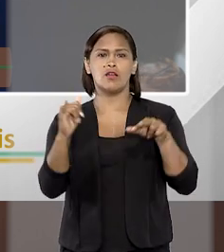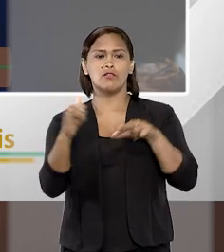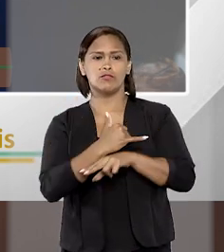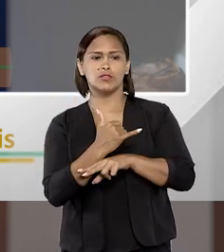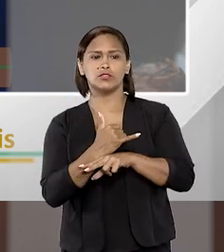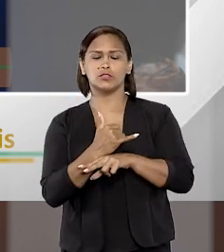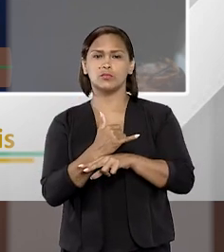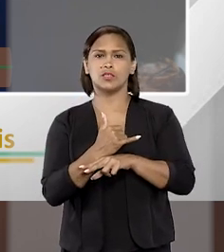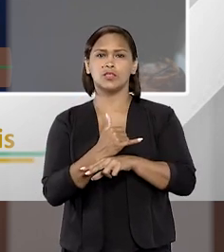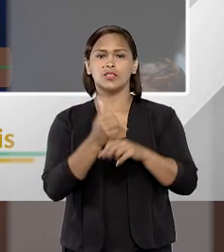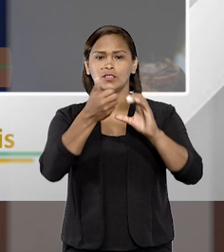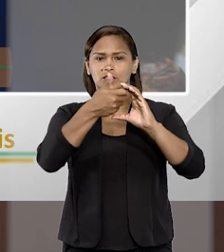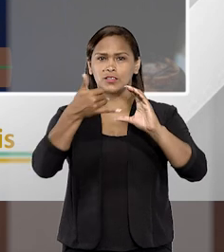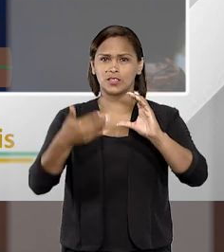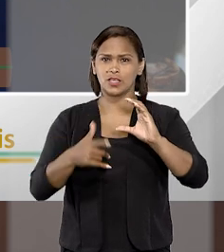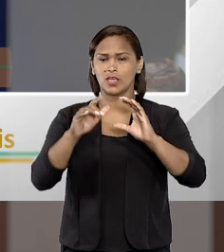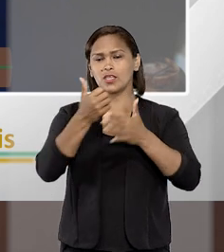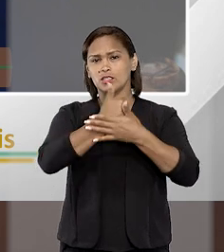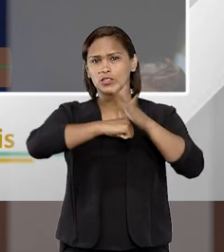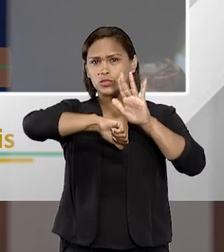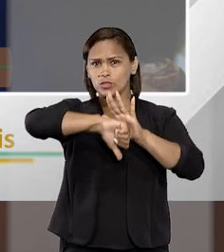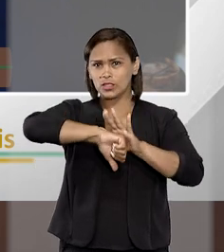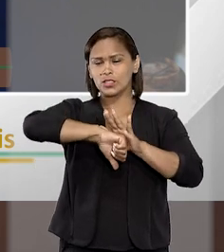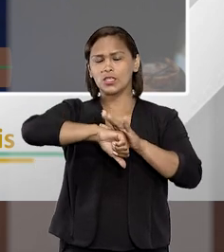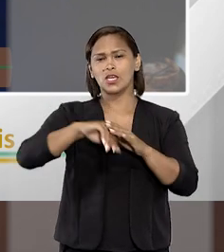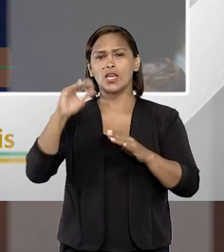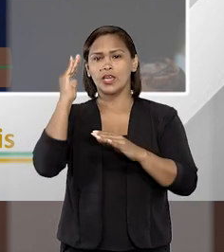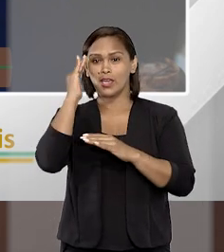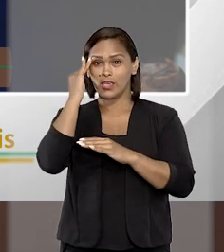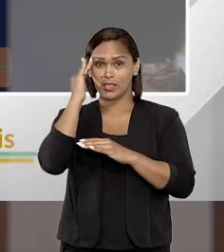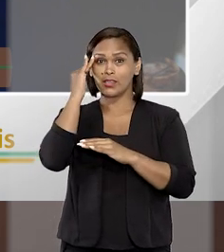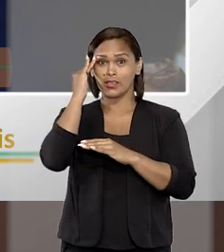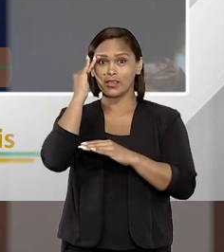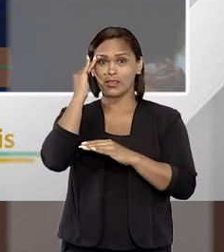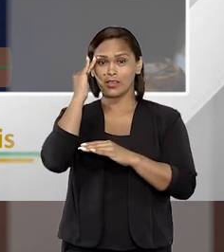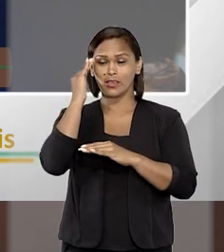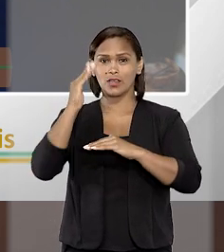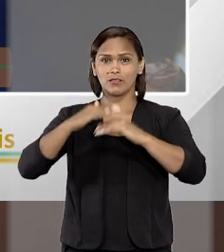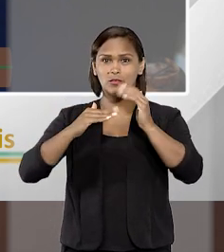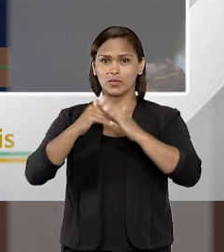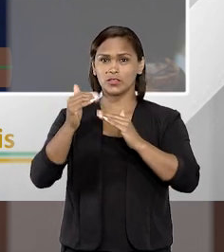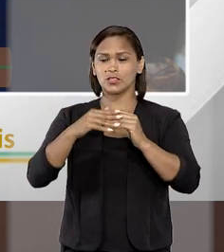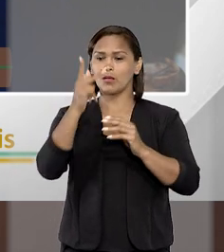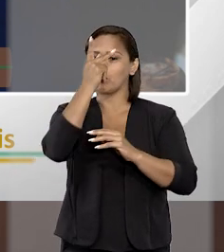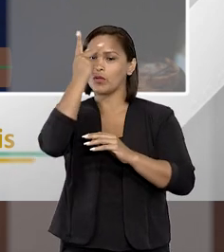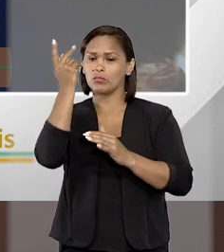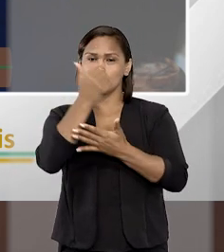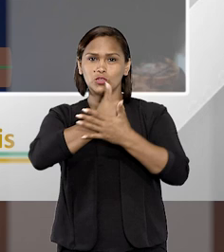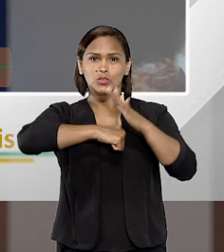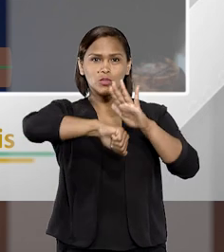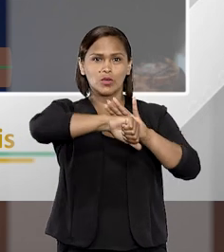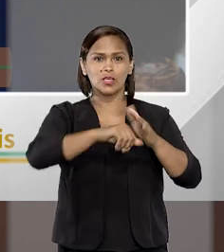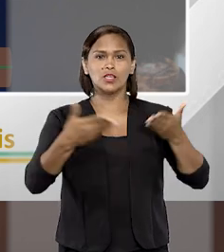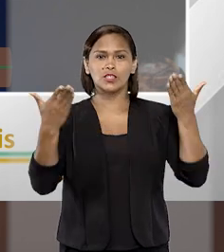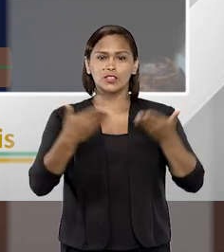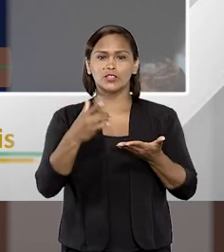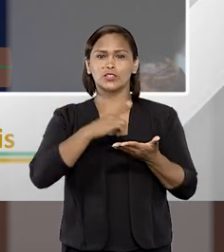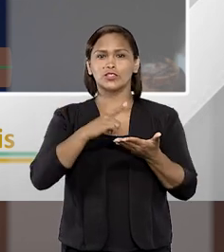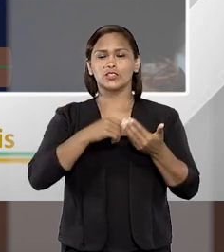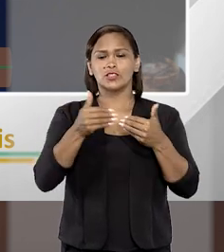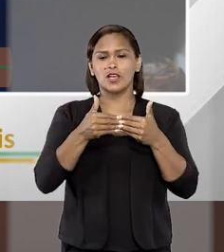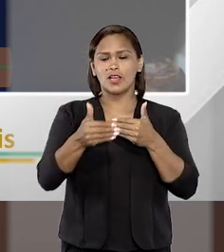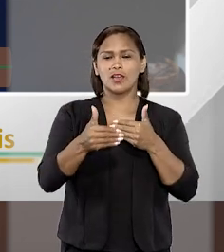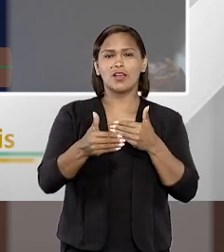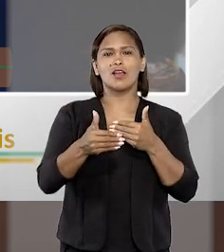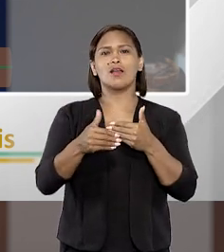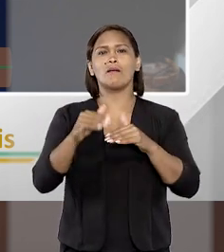de das características do crime entender que ele foi praticado por determinada pessoa que já tem esse modus